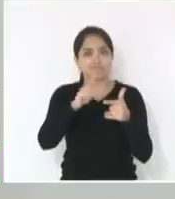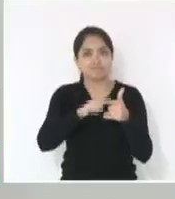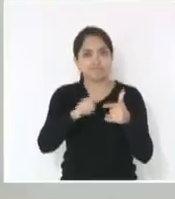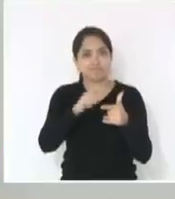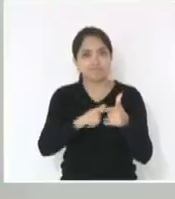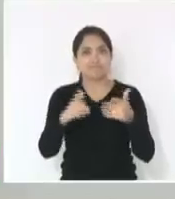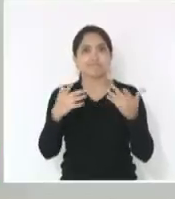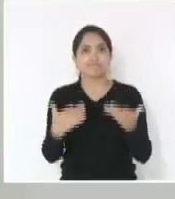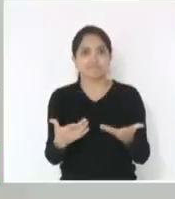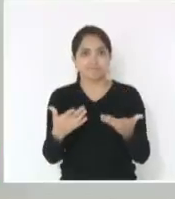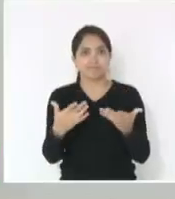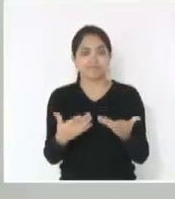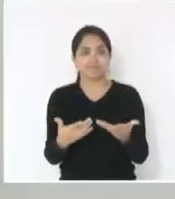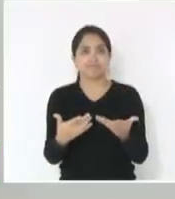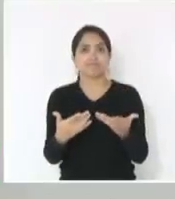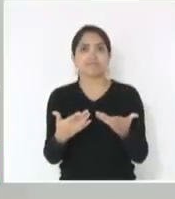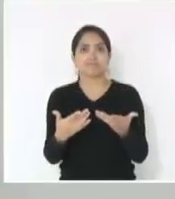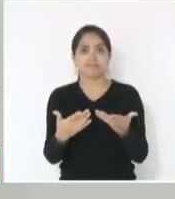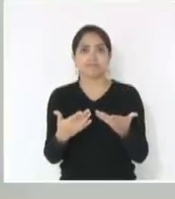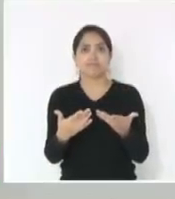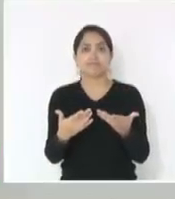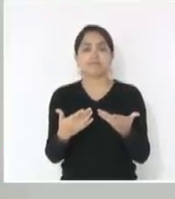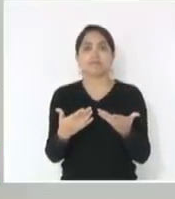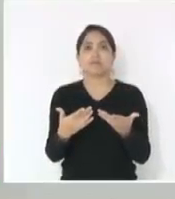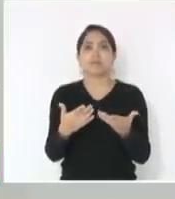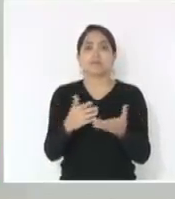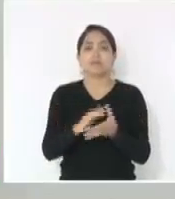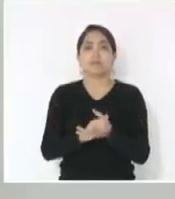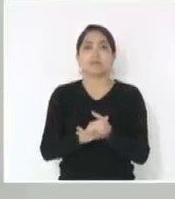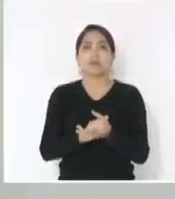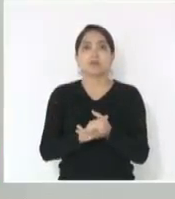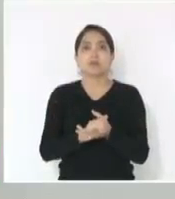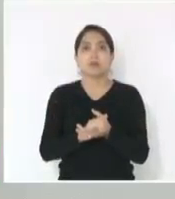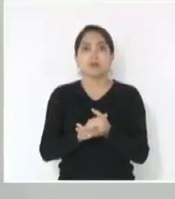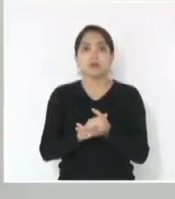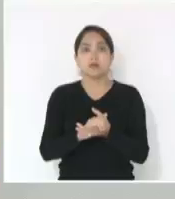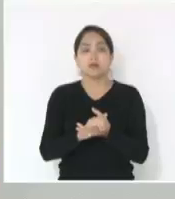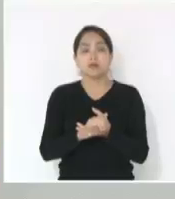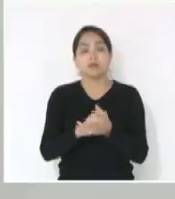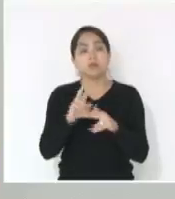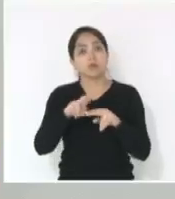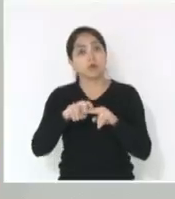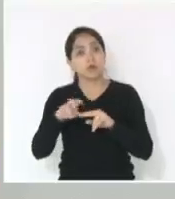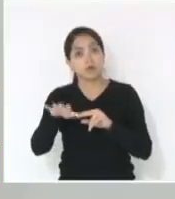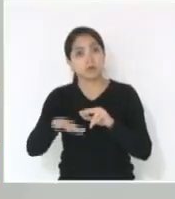com a bitributação diante dessa cadeia produtiva.